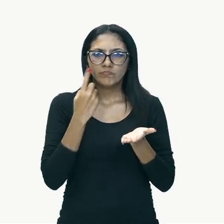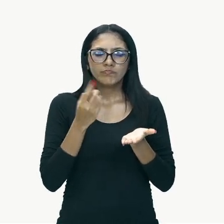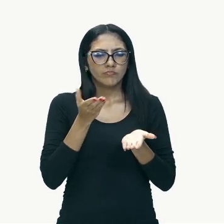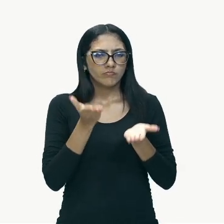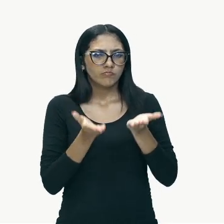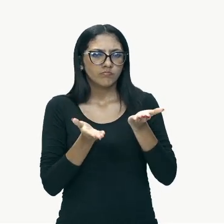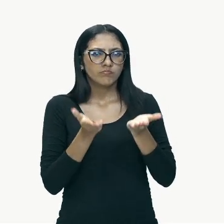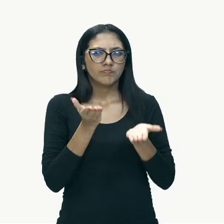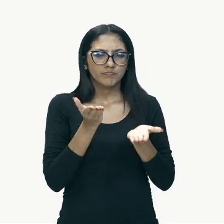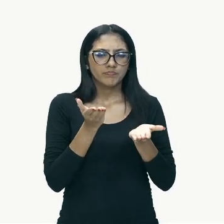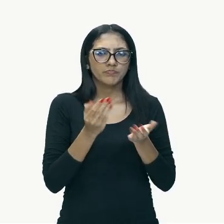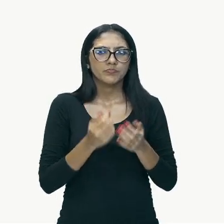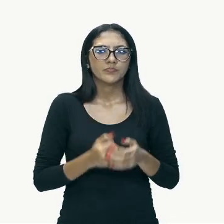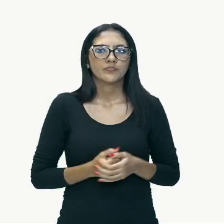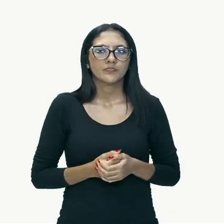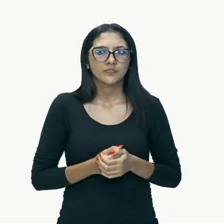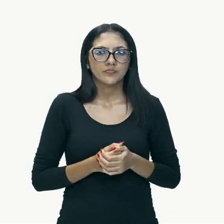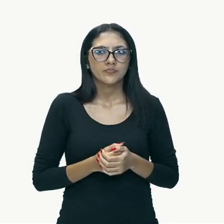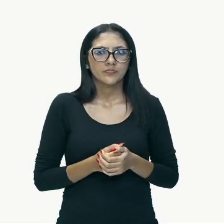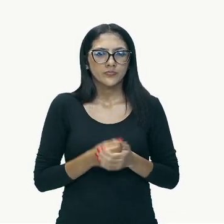aí o resultado da balança deu